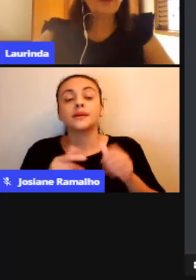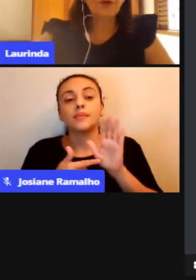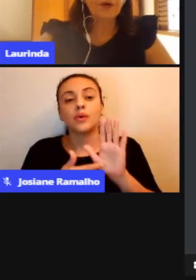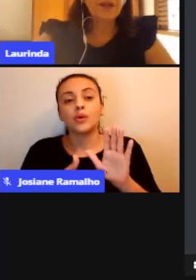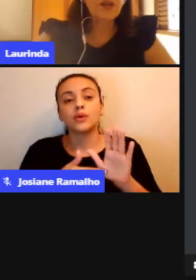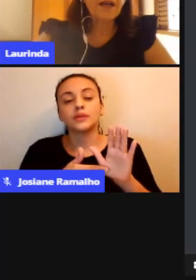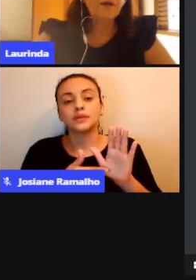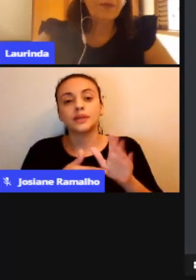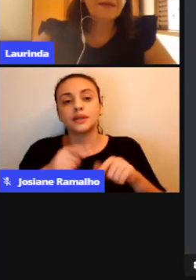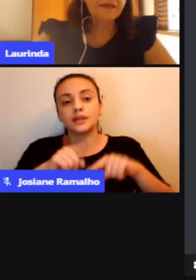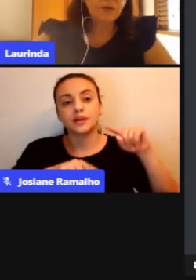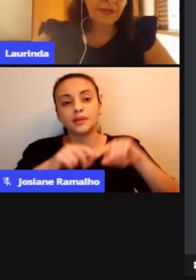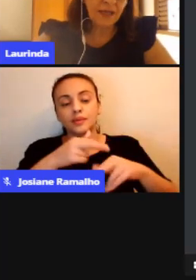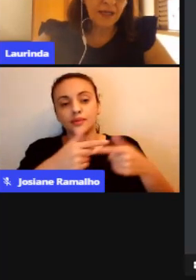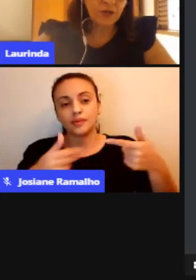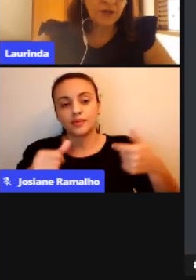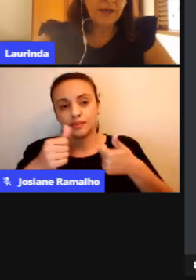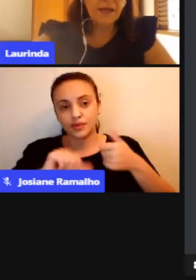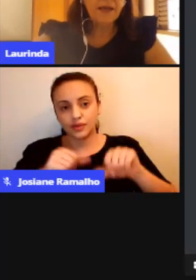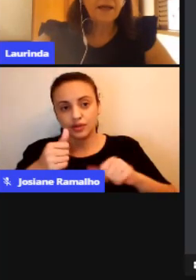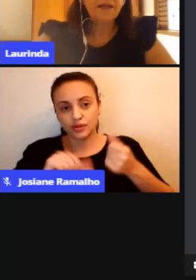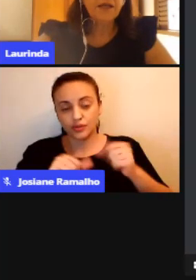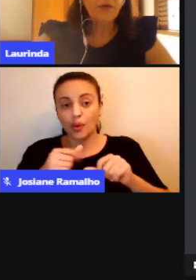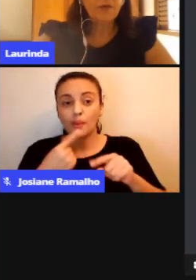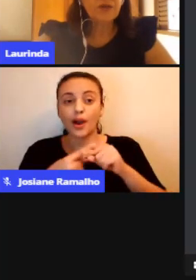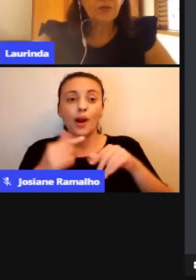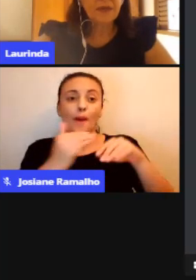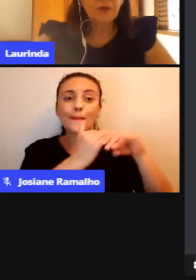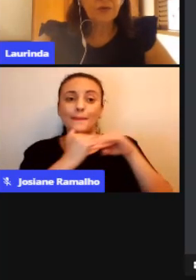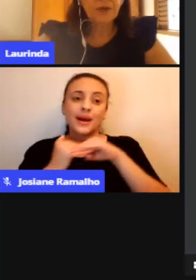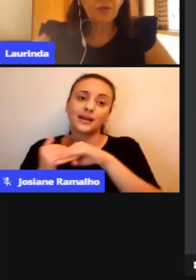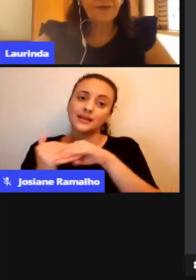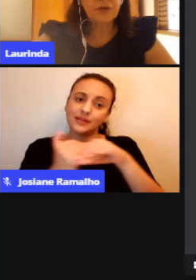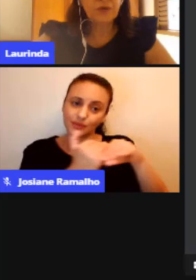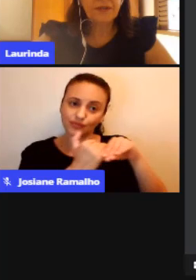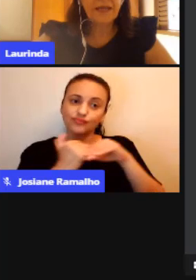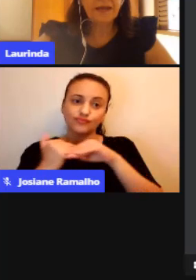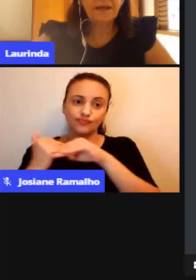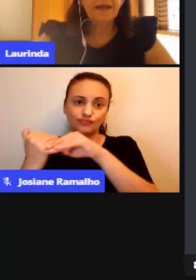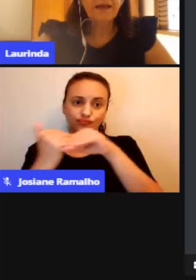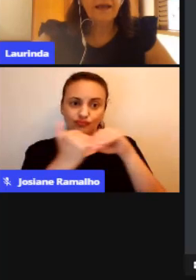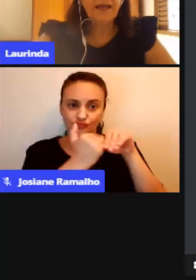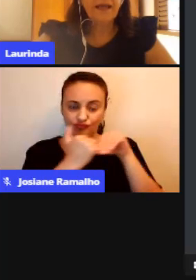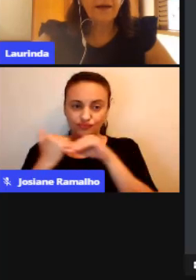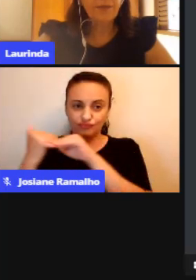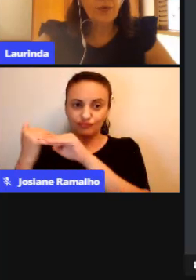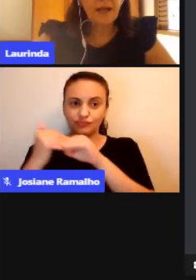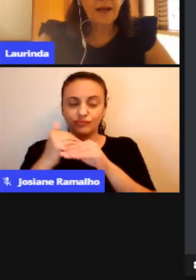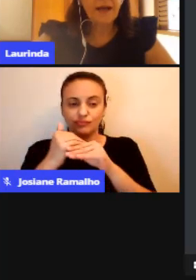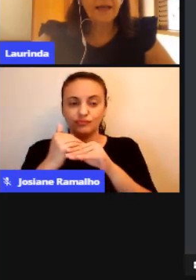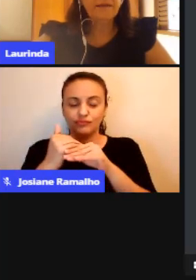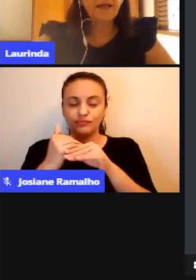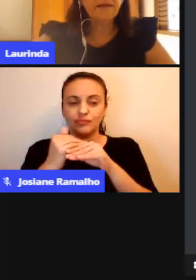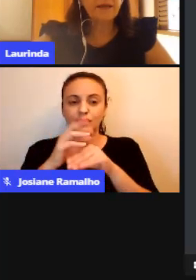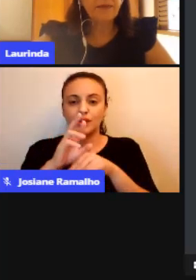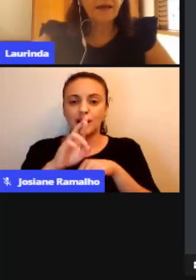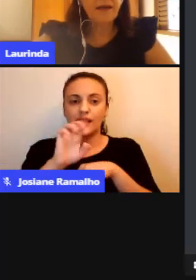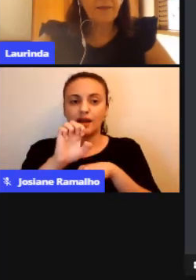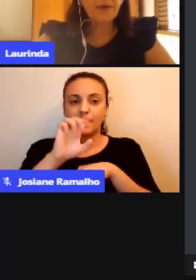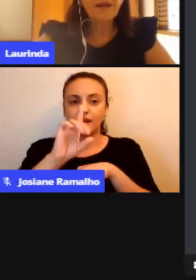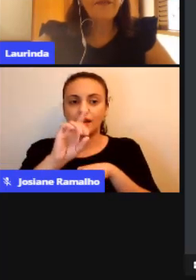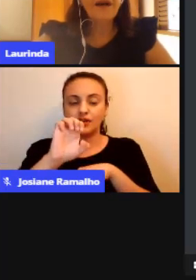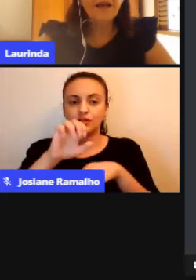o portfólio, que é o padrão da rede. Então, é um instrumento que o professor tem que elaborar, ele tem